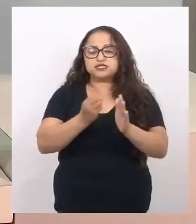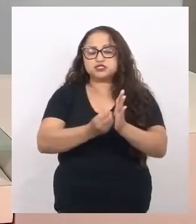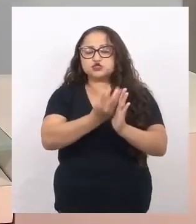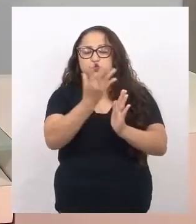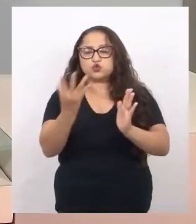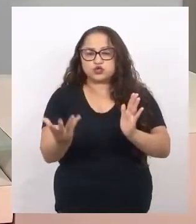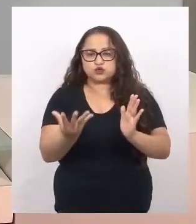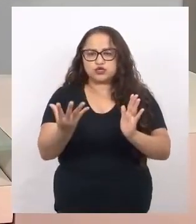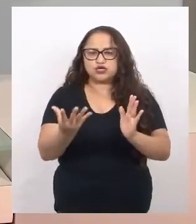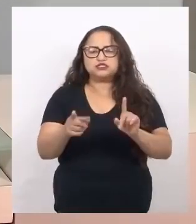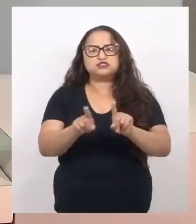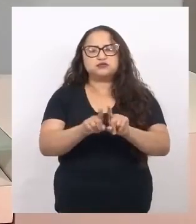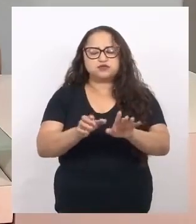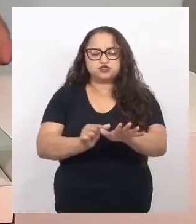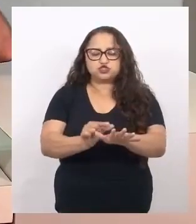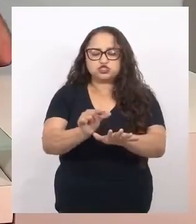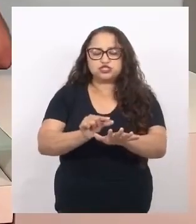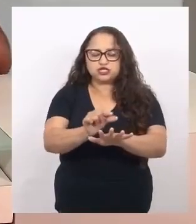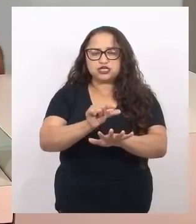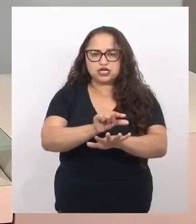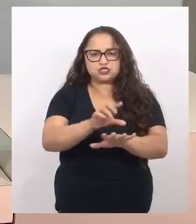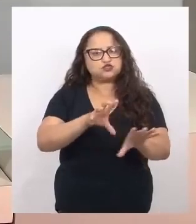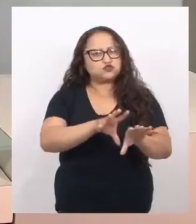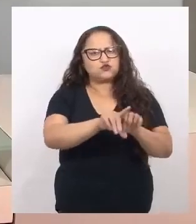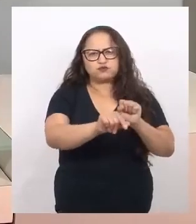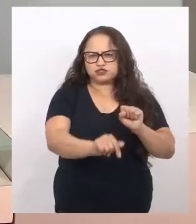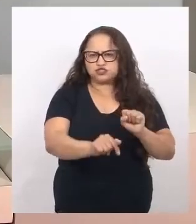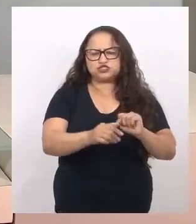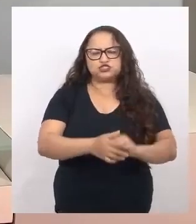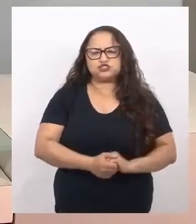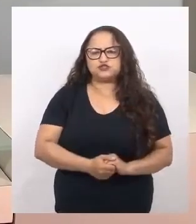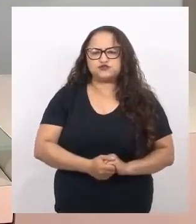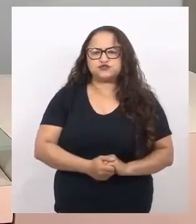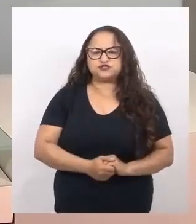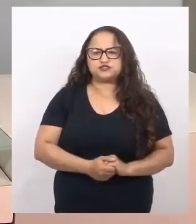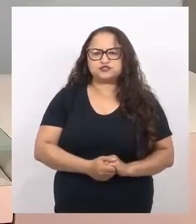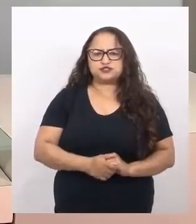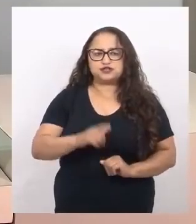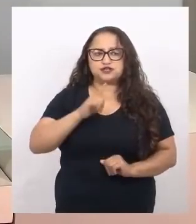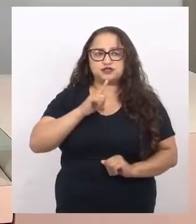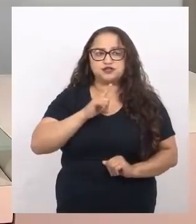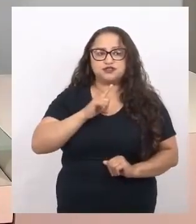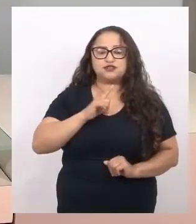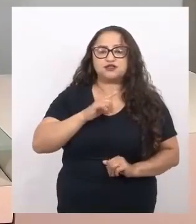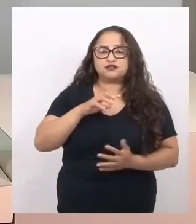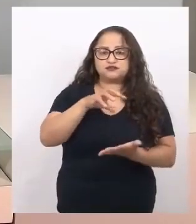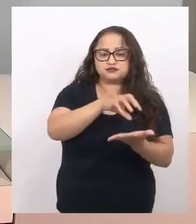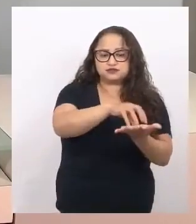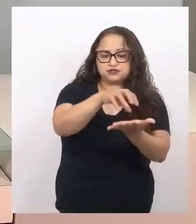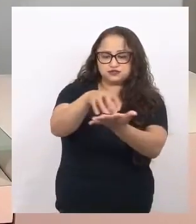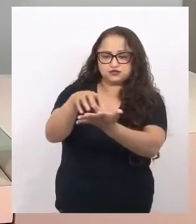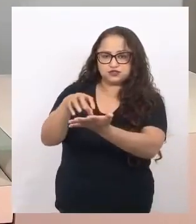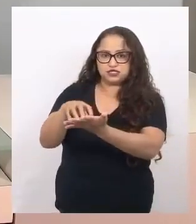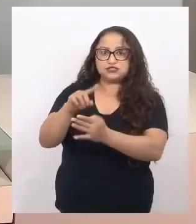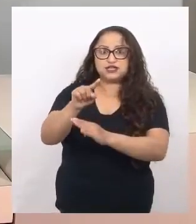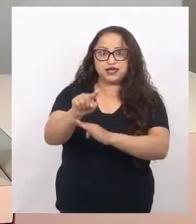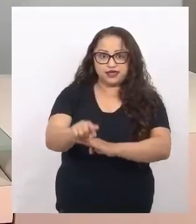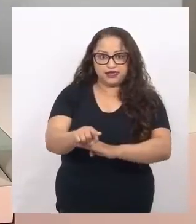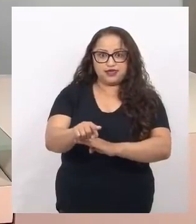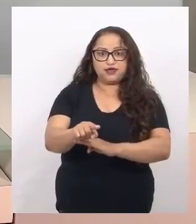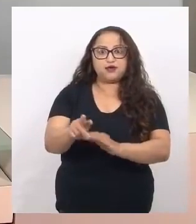Dos itinerários formativos, do aprofundamento curricular, dos componentes curriculares das unidades curriculares, eles são